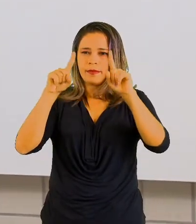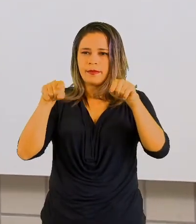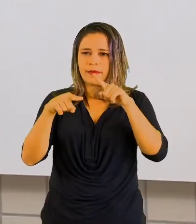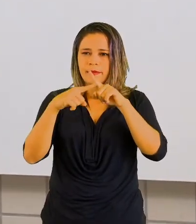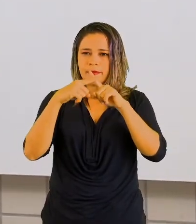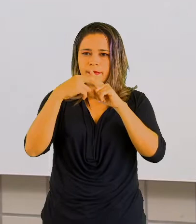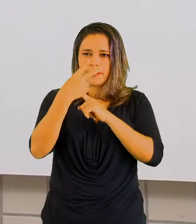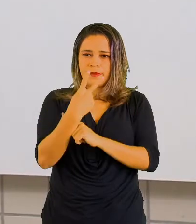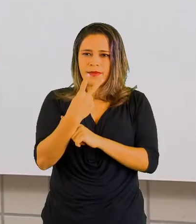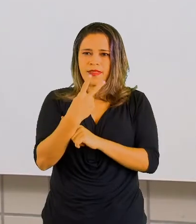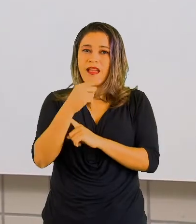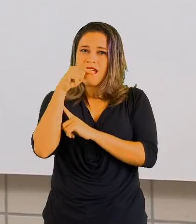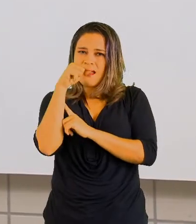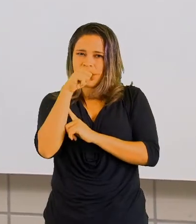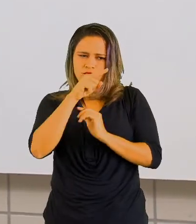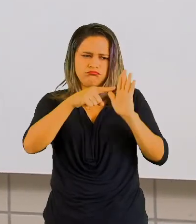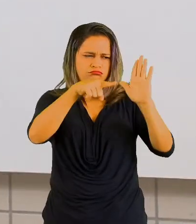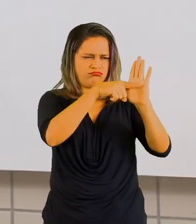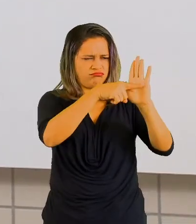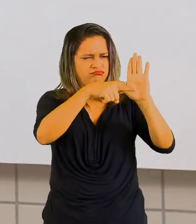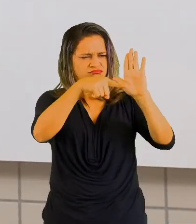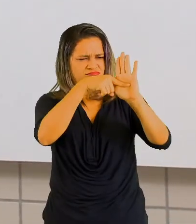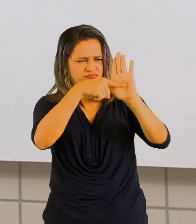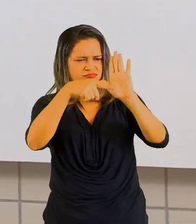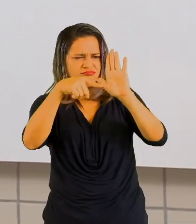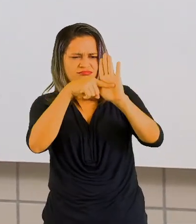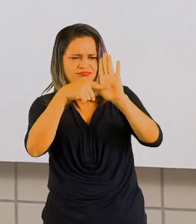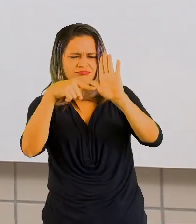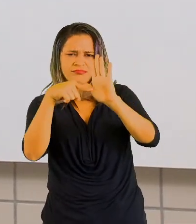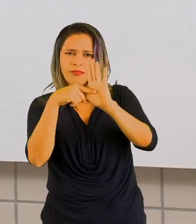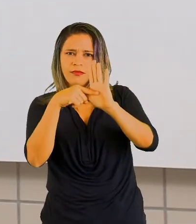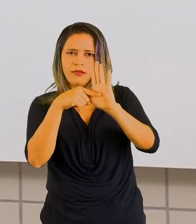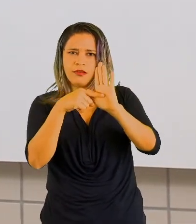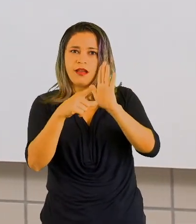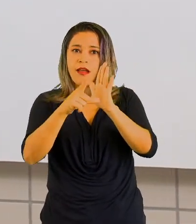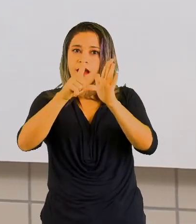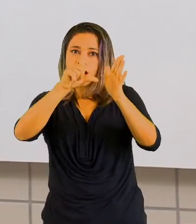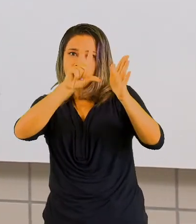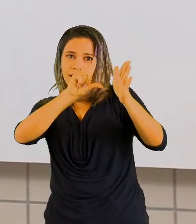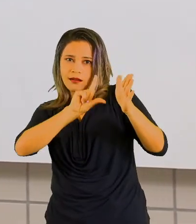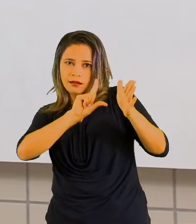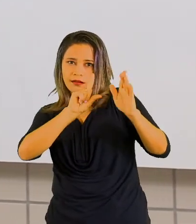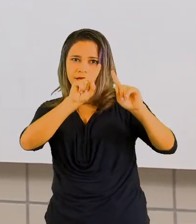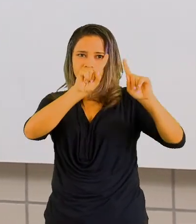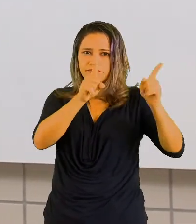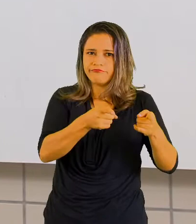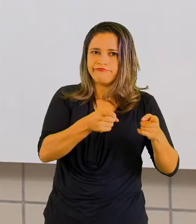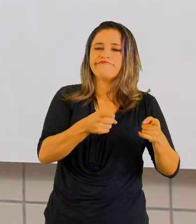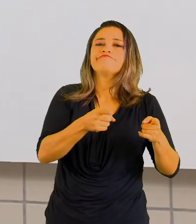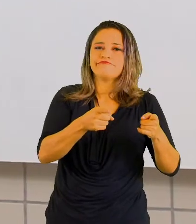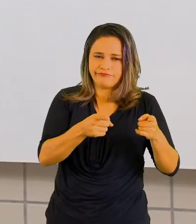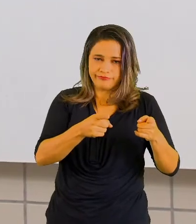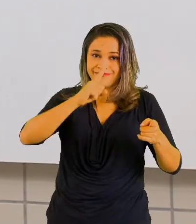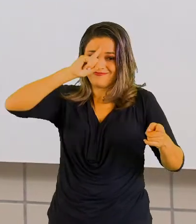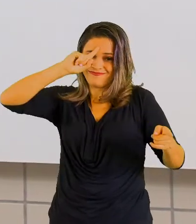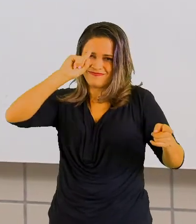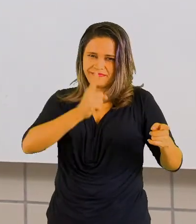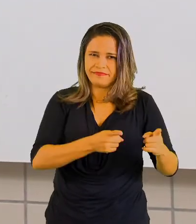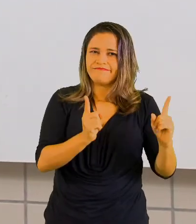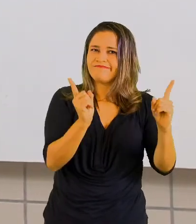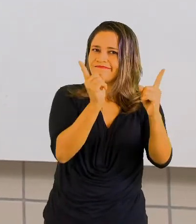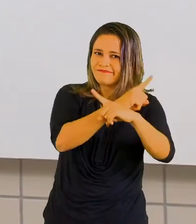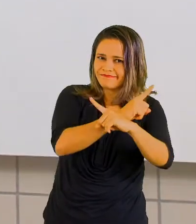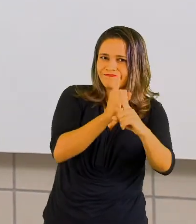sinal negativo, antes dos parênteses, é um comando para inverter o sentido do